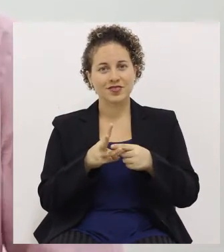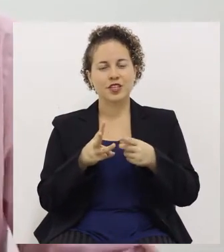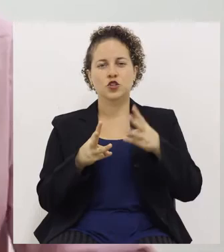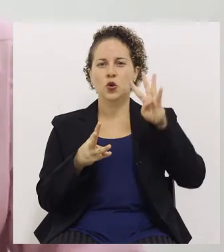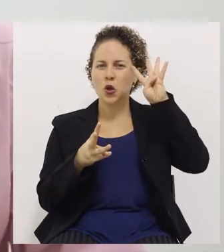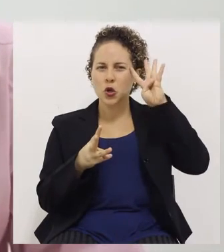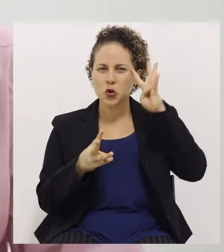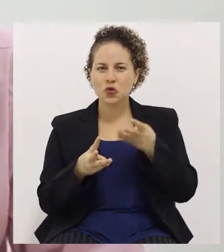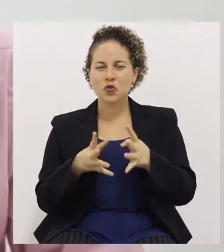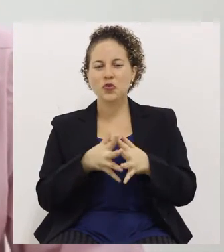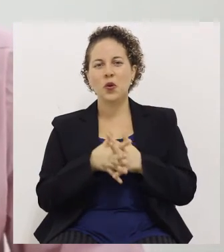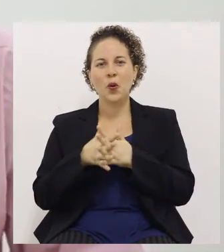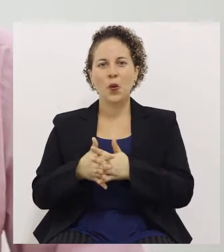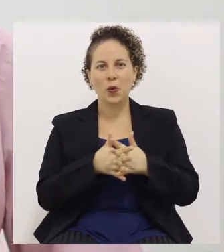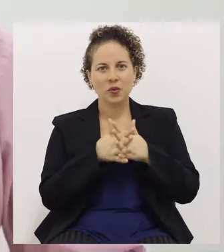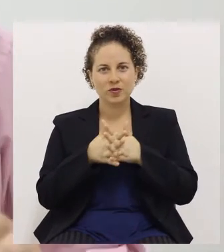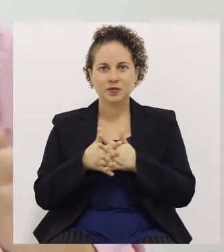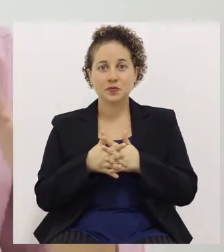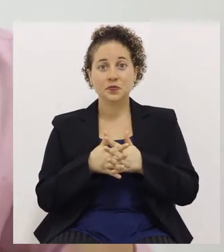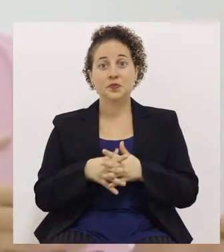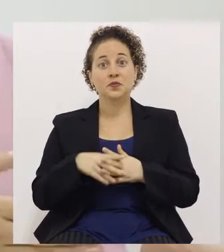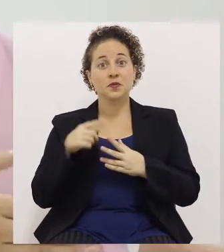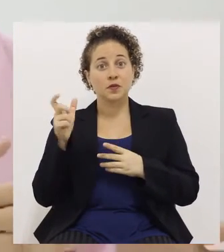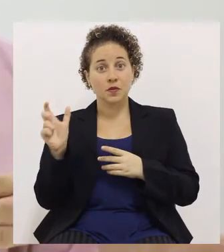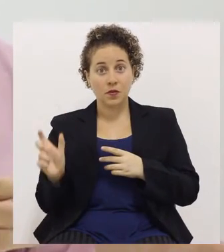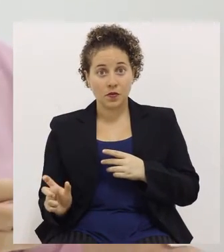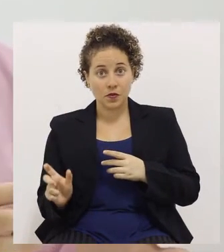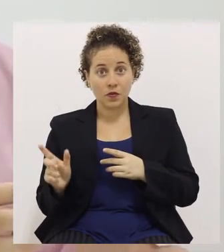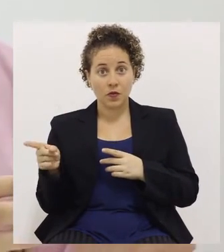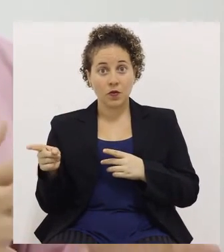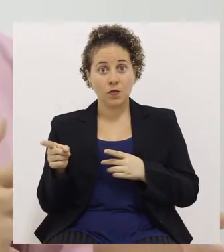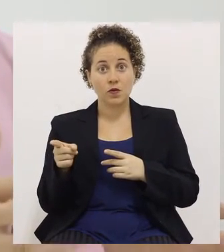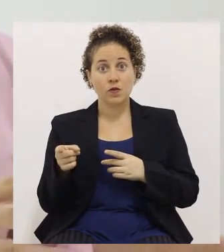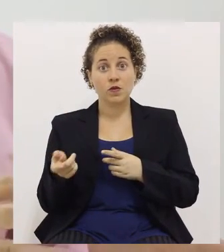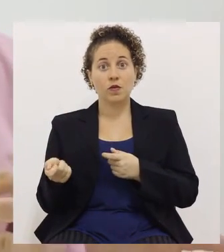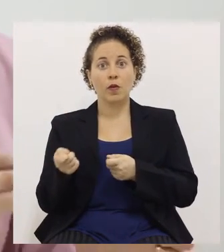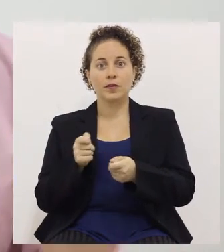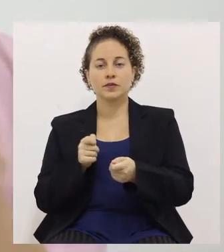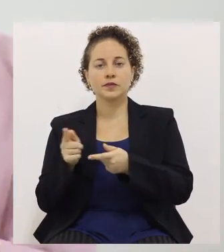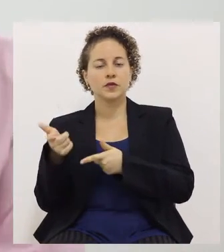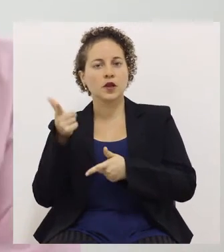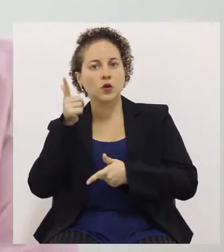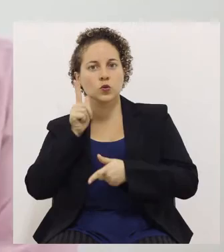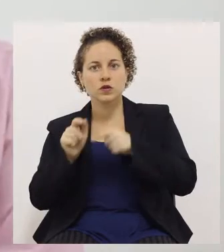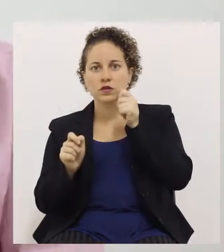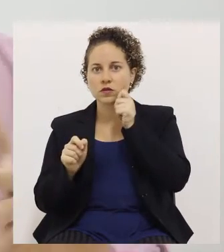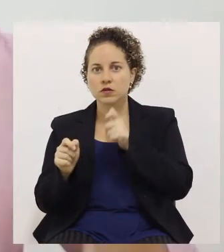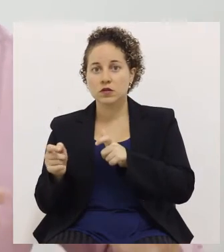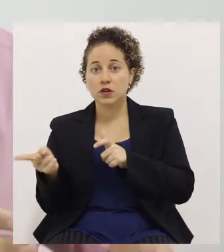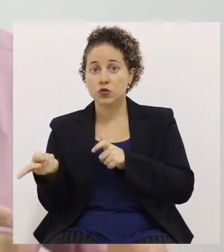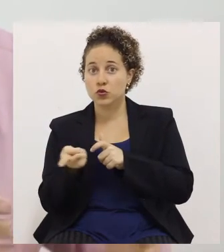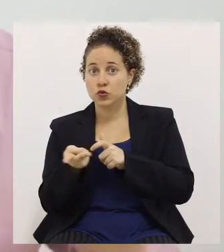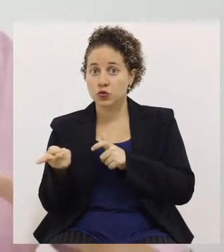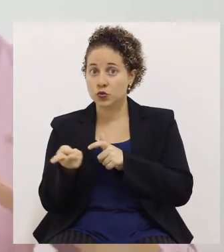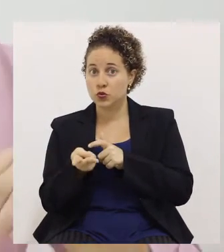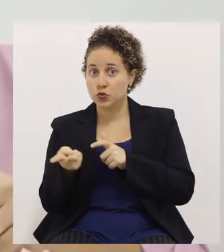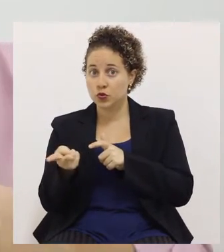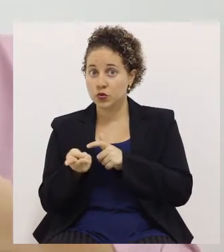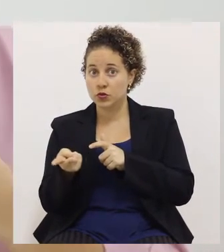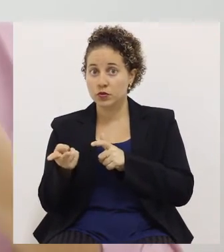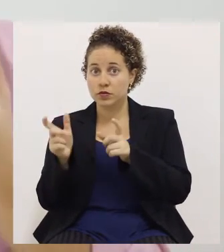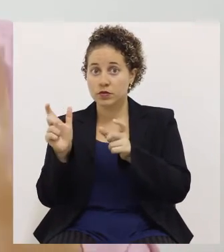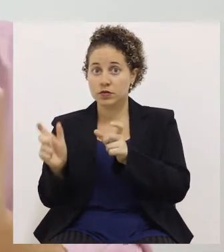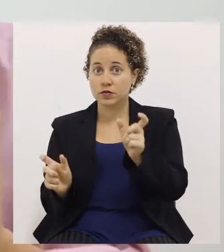formas de resolver o conflito. De um lado, a gente tem o ganha-ganha. Uma parte e a outra parte